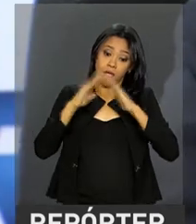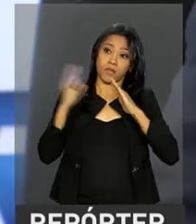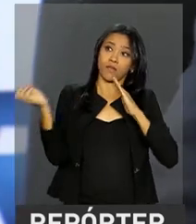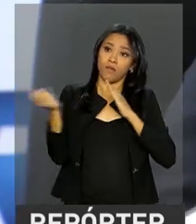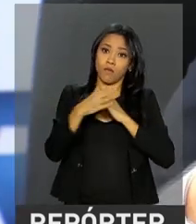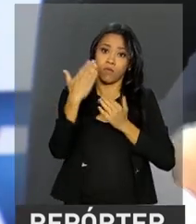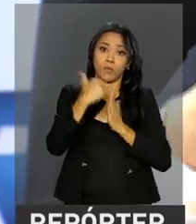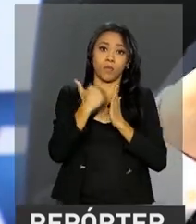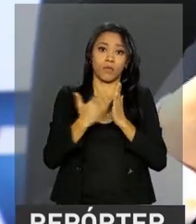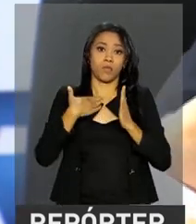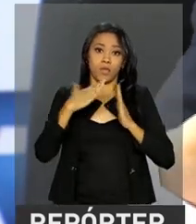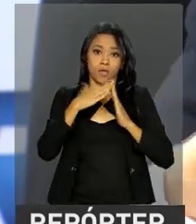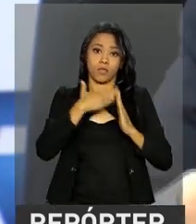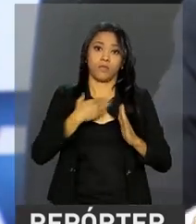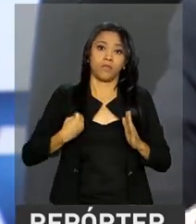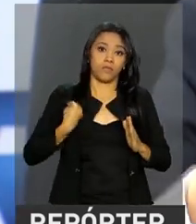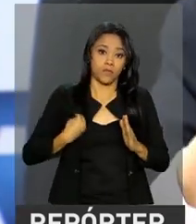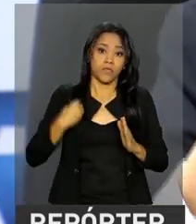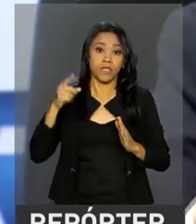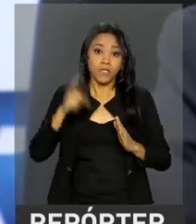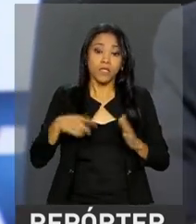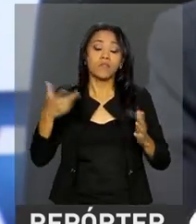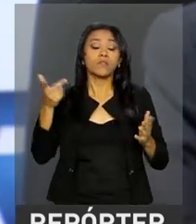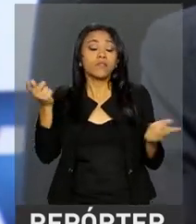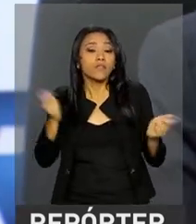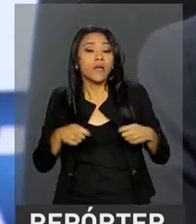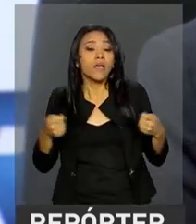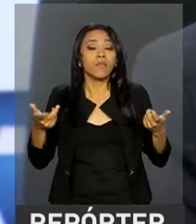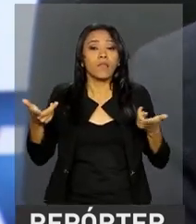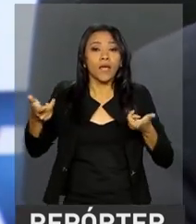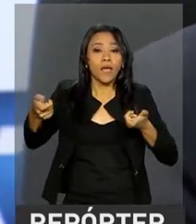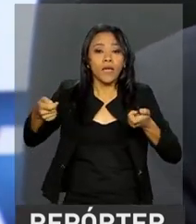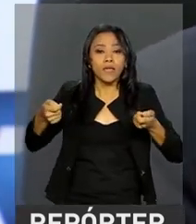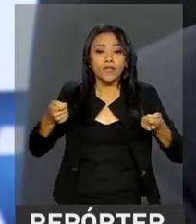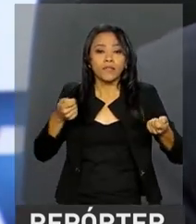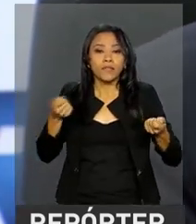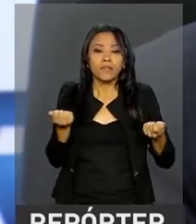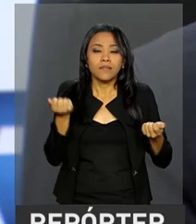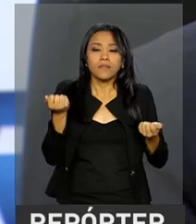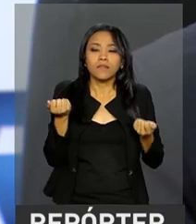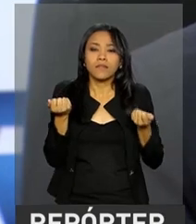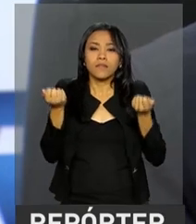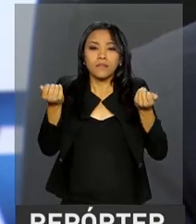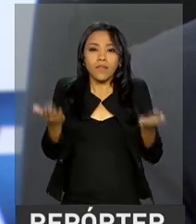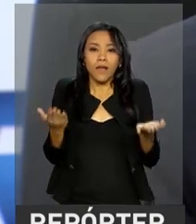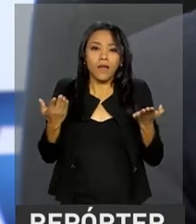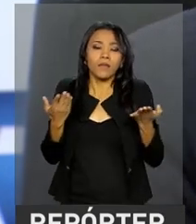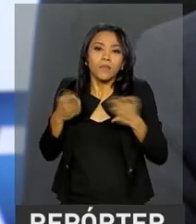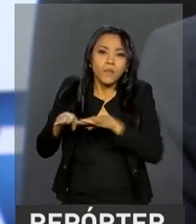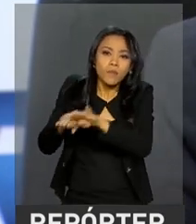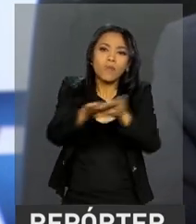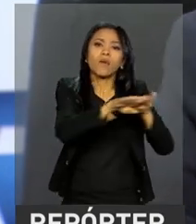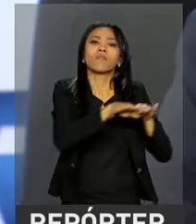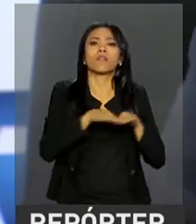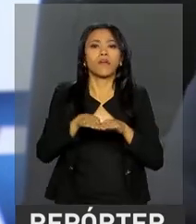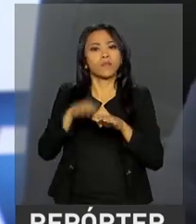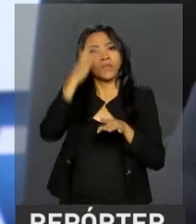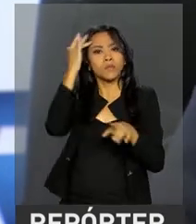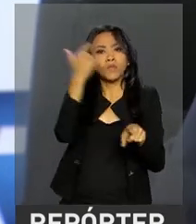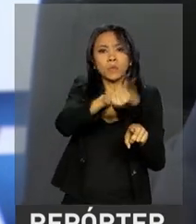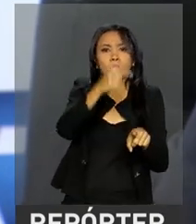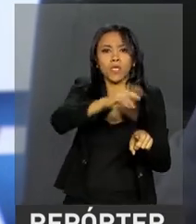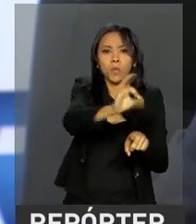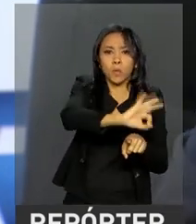Isso procura equilibrar também nessa relação humana um pouco da compreensão daqueles que não tinham e